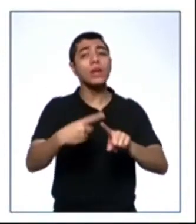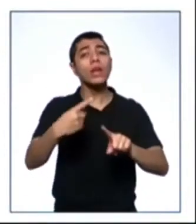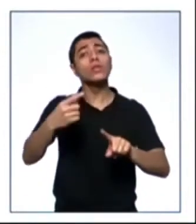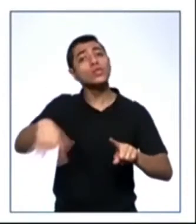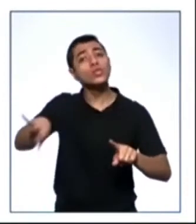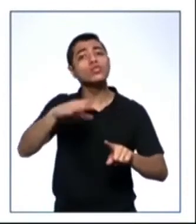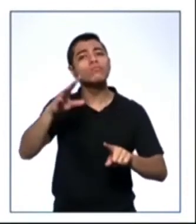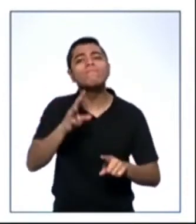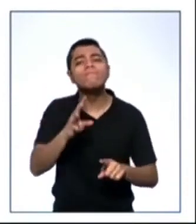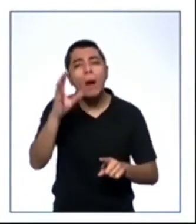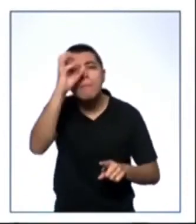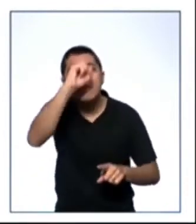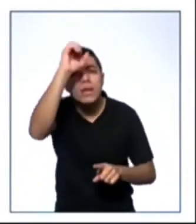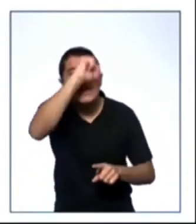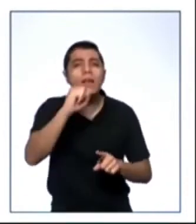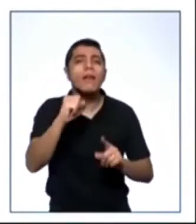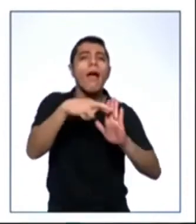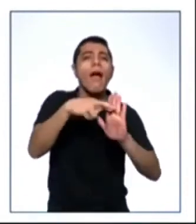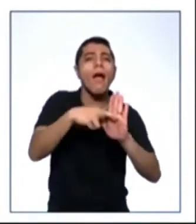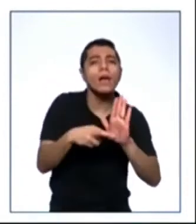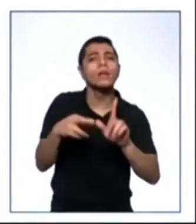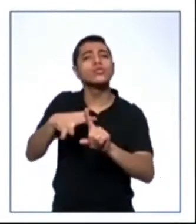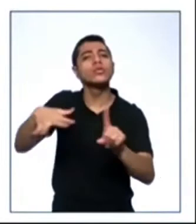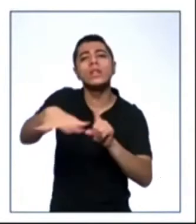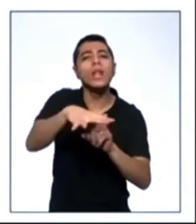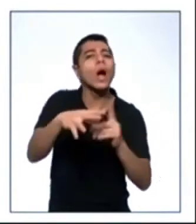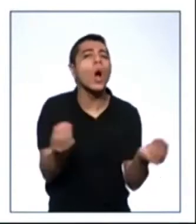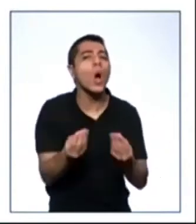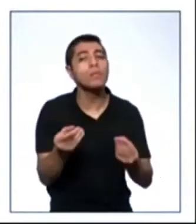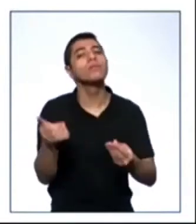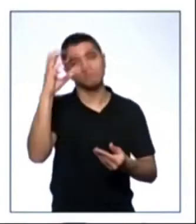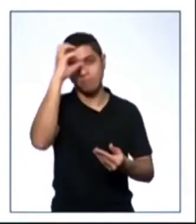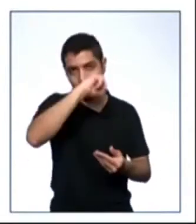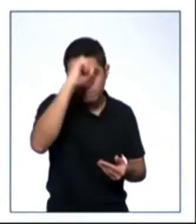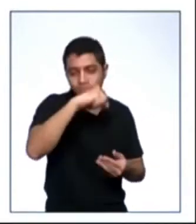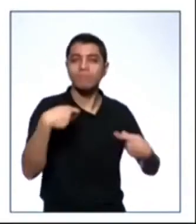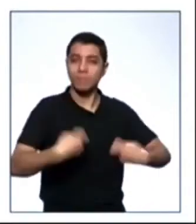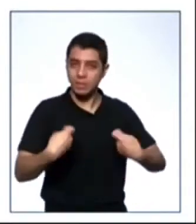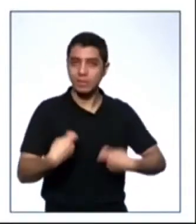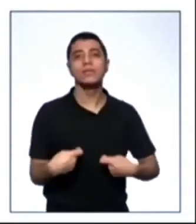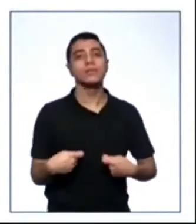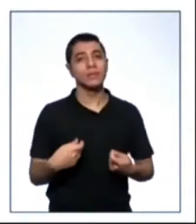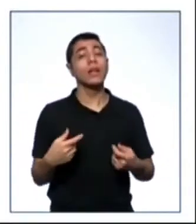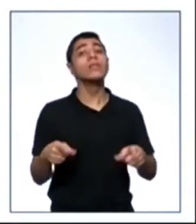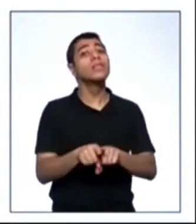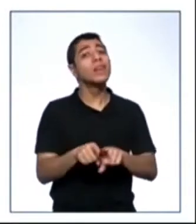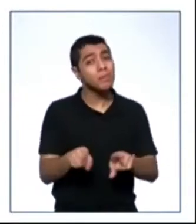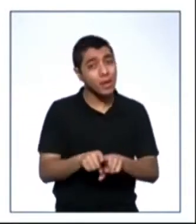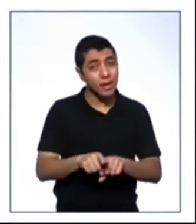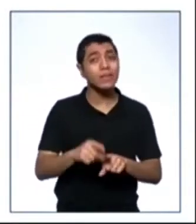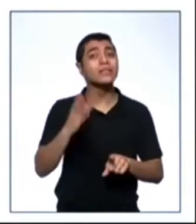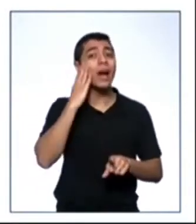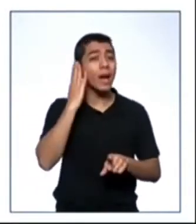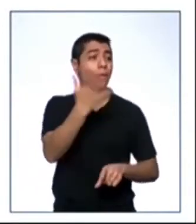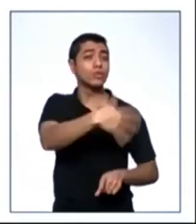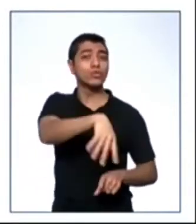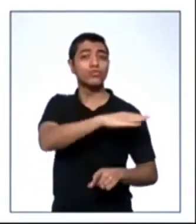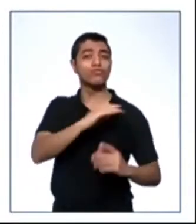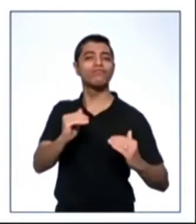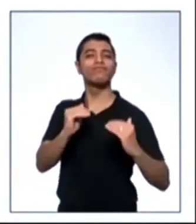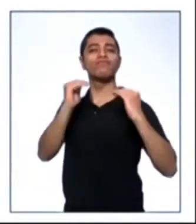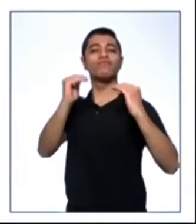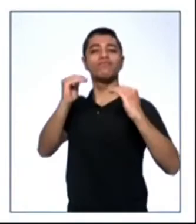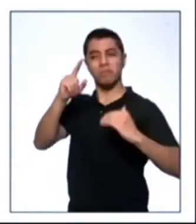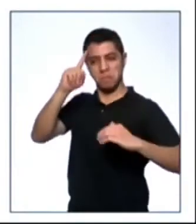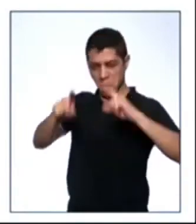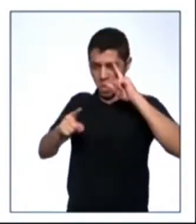vida em sociedade, é um instrumento favorável ao homem comum e potencialmente limitador da hegemonia e arbítrio